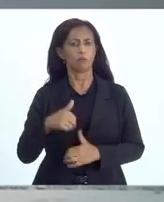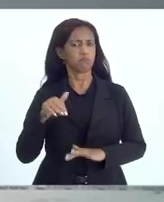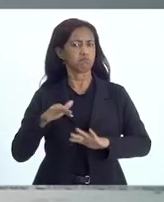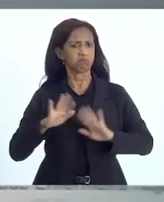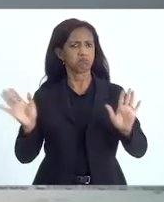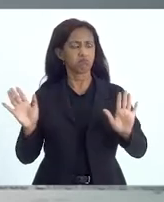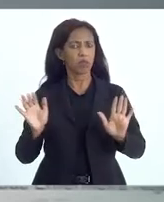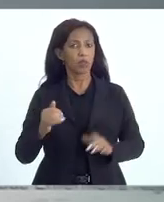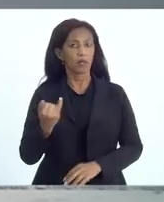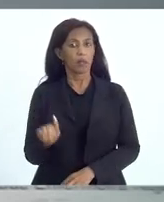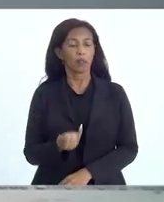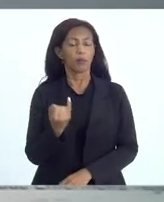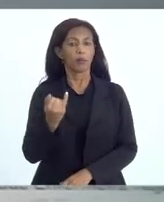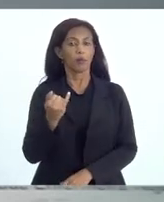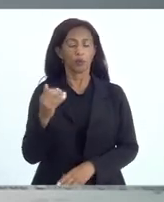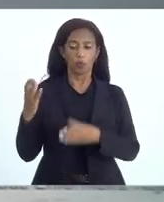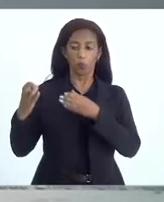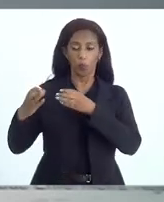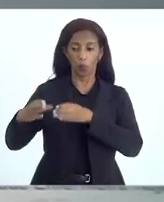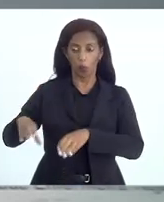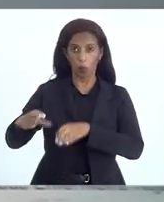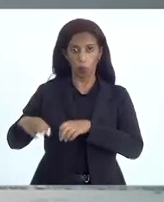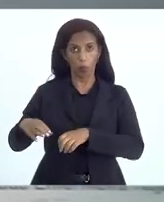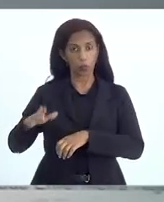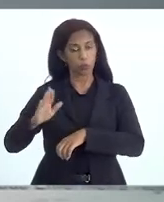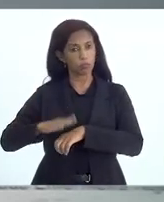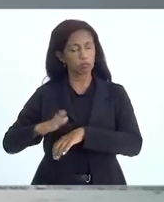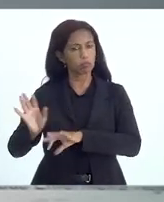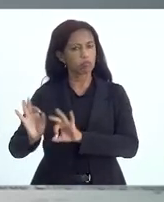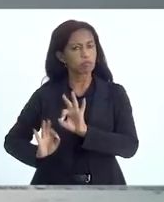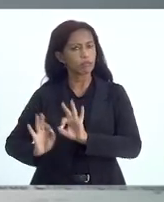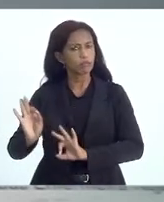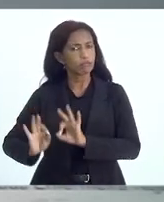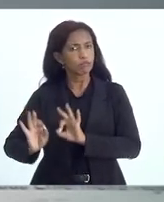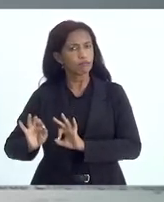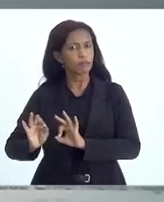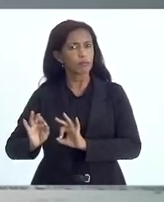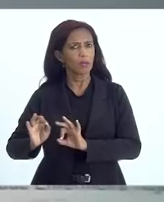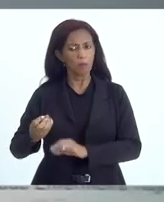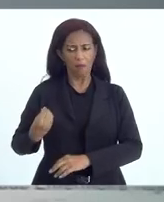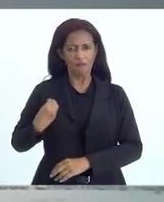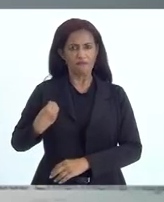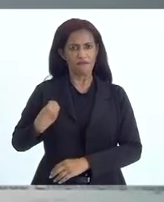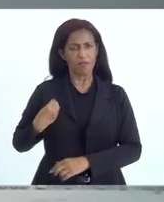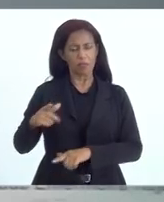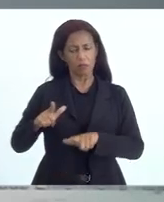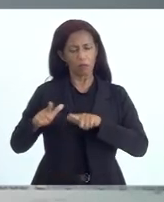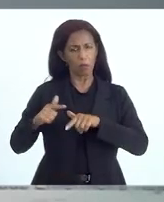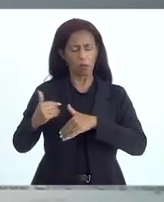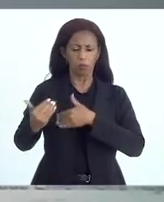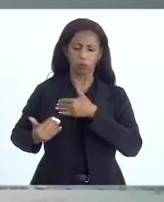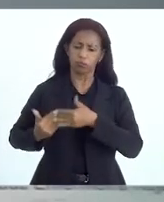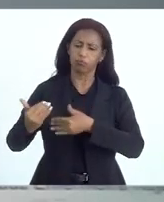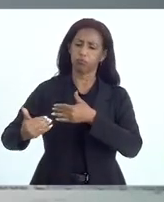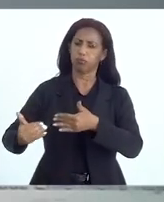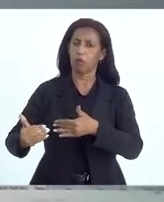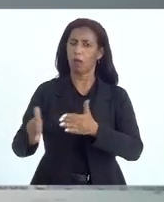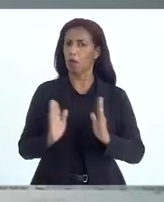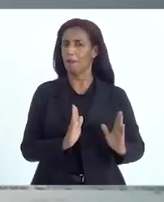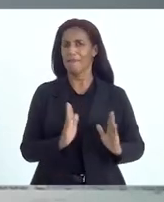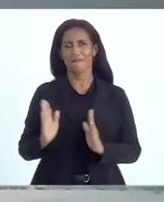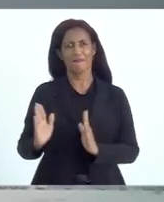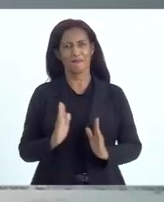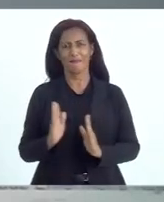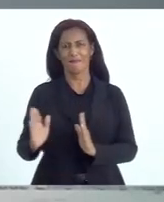é importante que o concurso foi feito para a duração da vida do trabalhador e não um